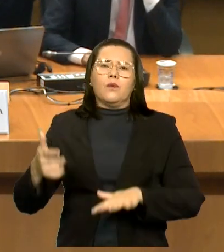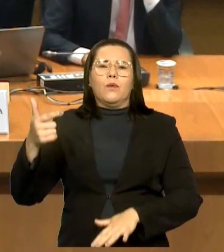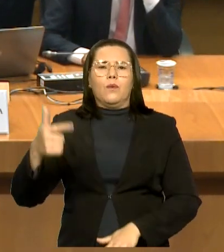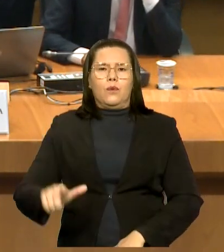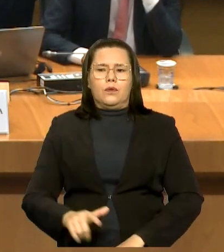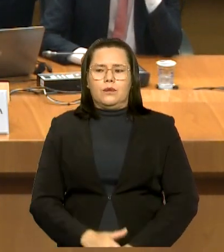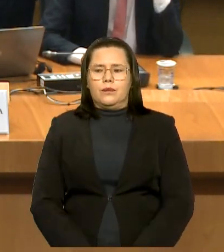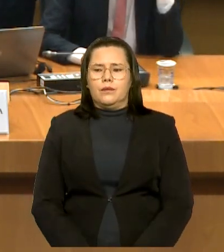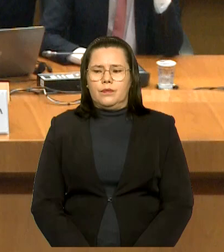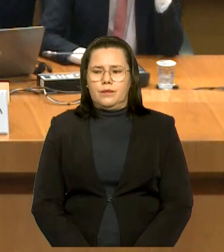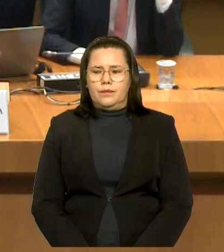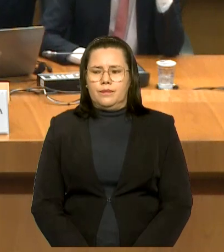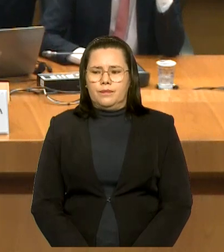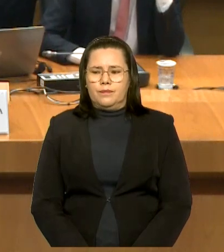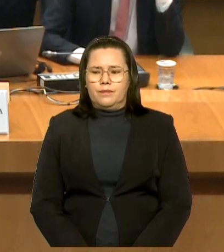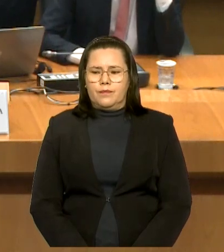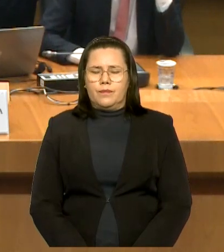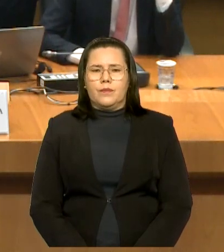Parecer número